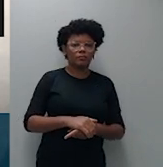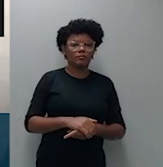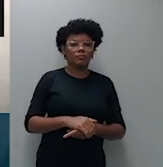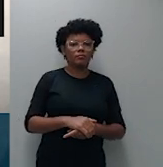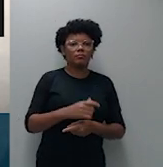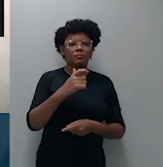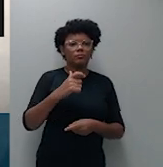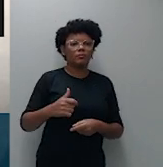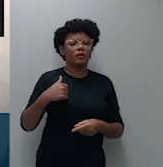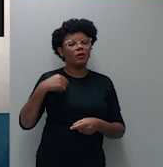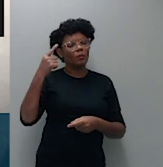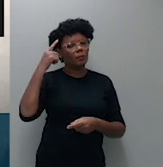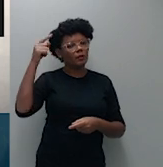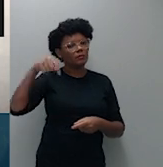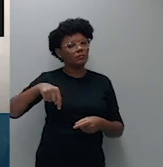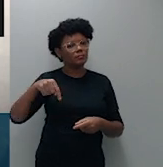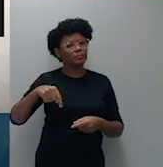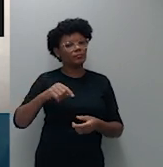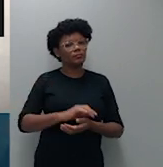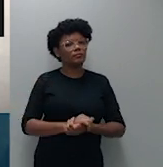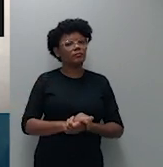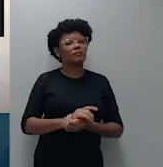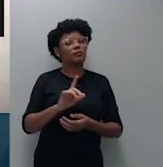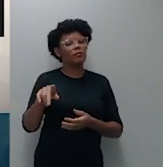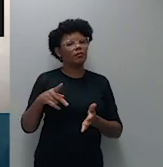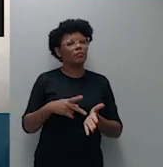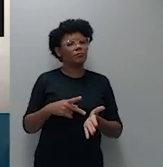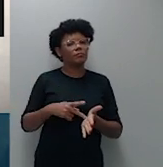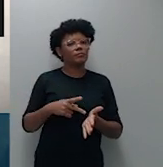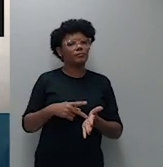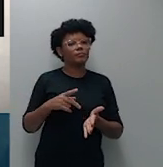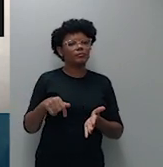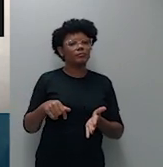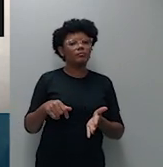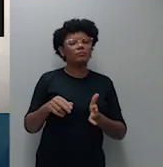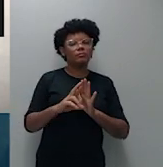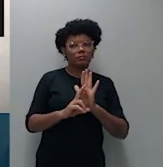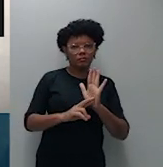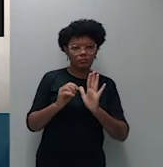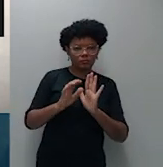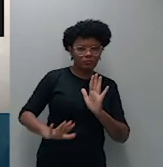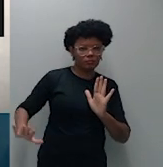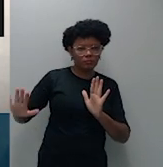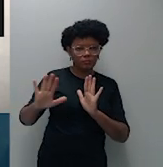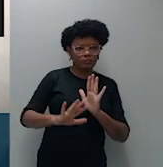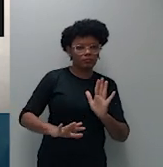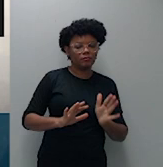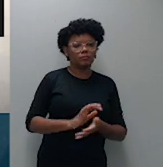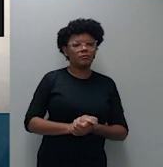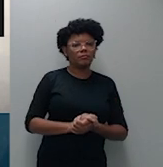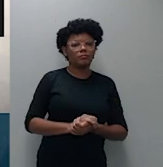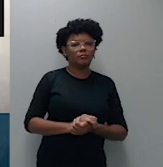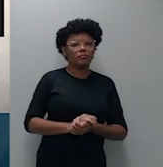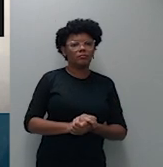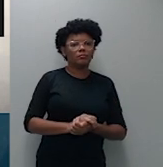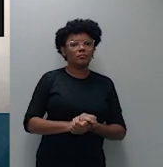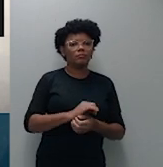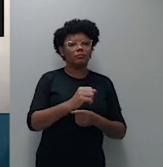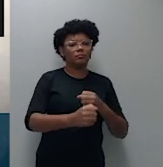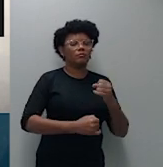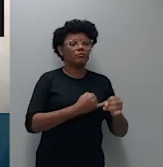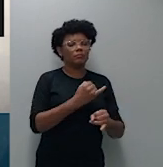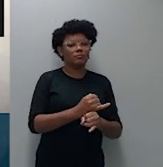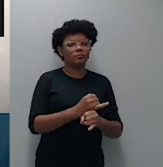aqui efetivamente eu acho que em Regra geral que o Marco civil da internet fez